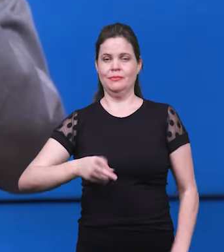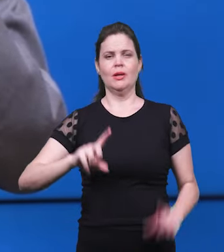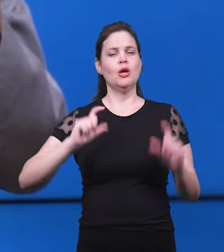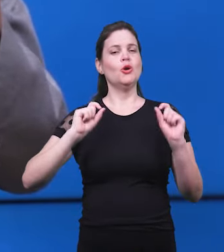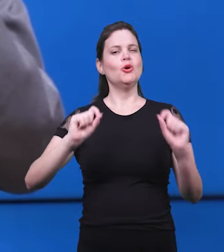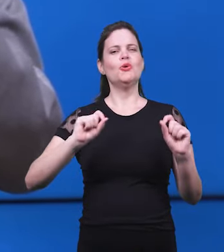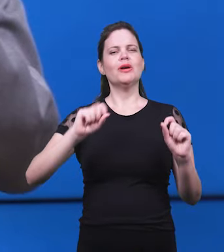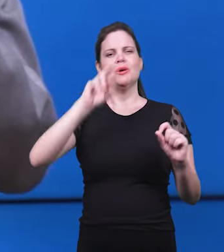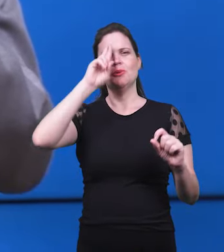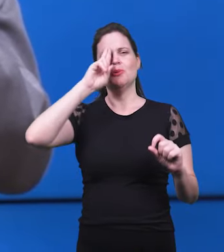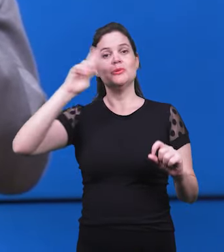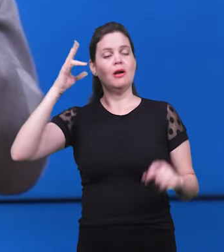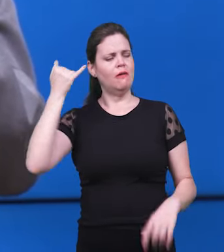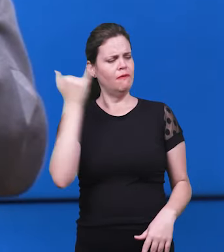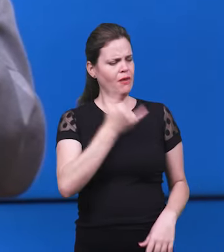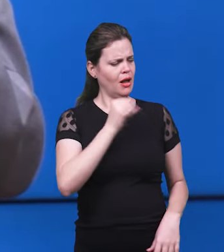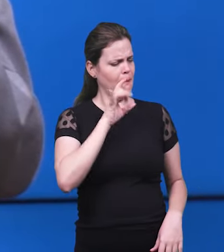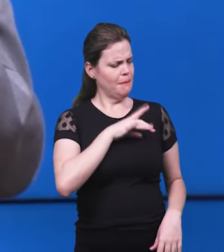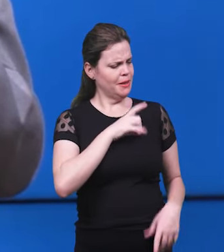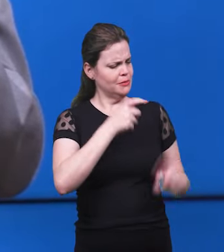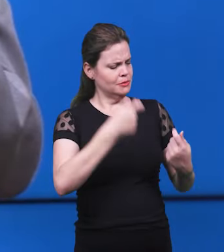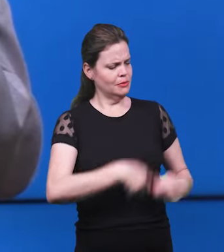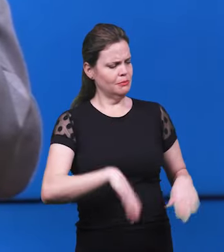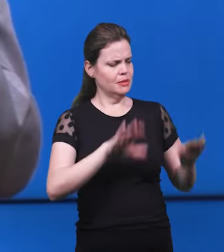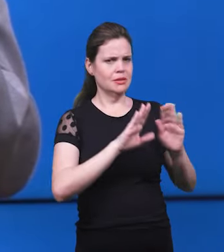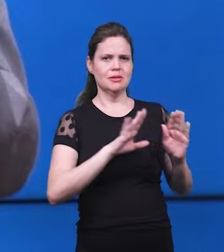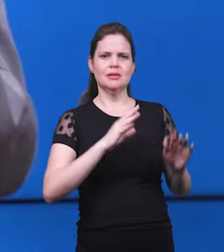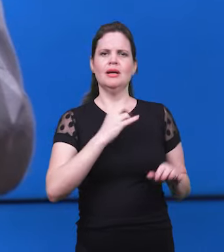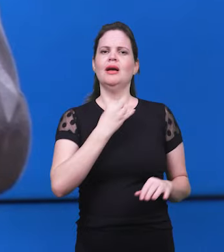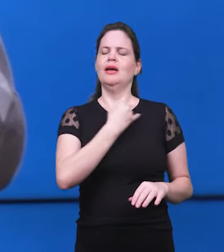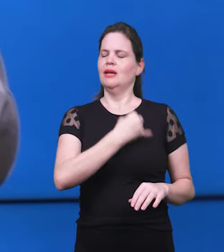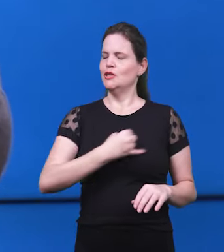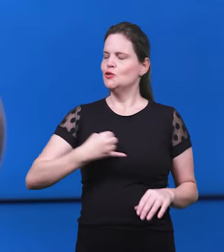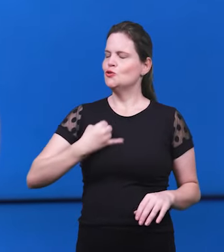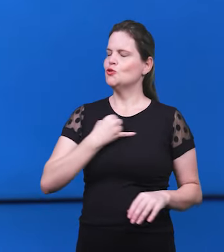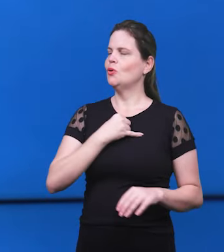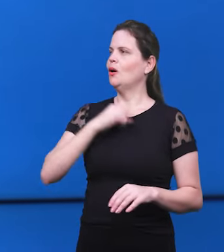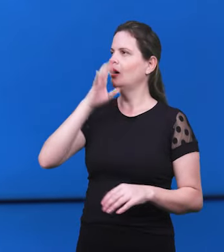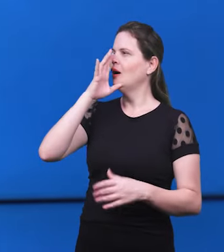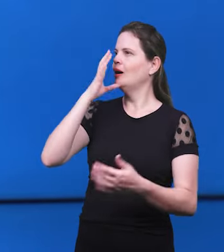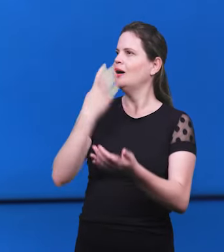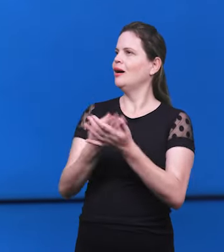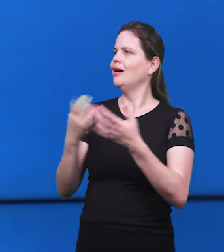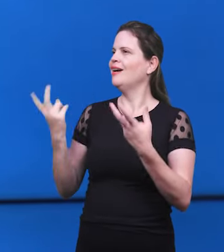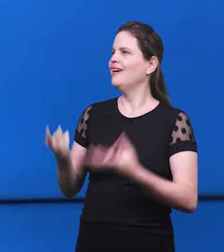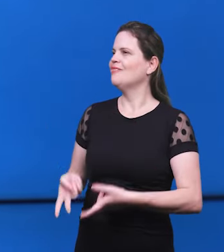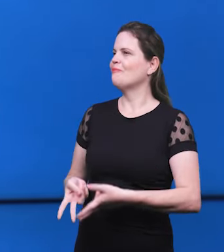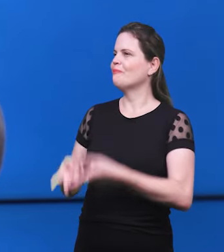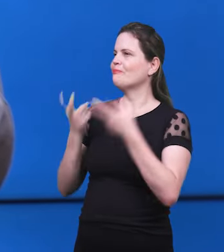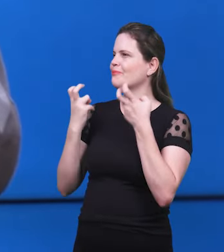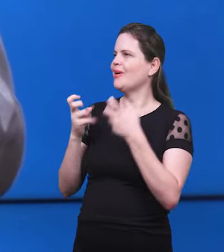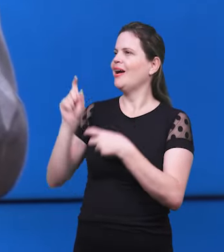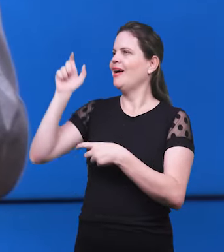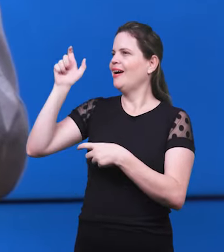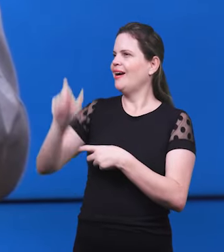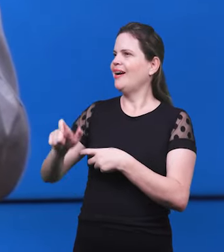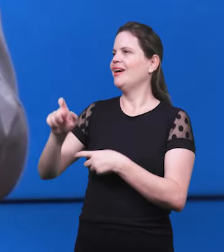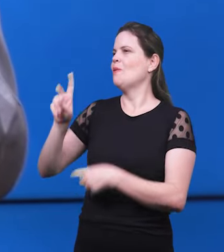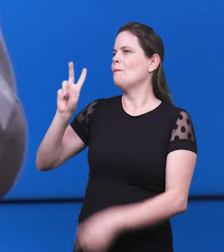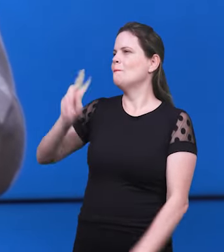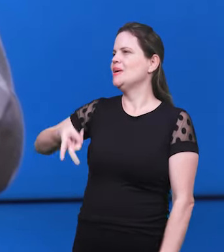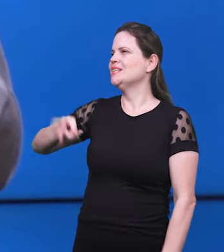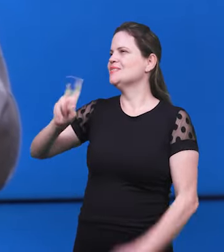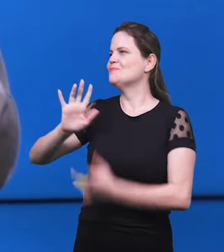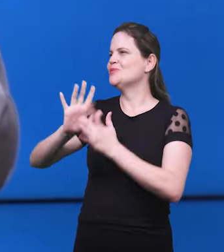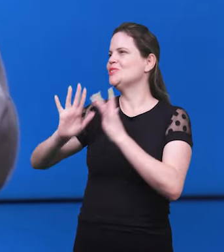diz no Apocalipse a João: não temas. E João percebeu que este era o